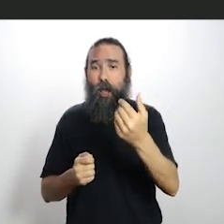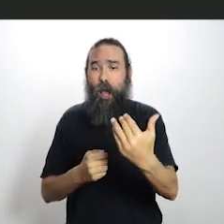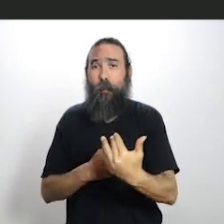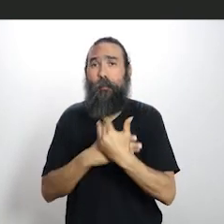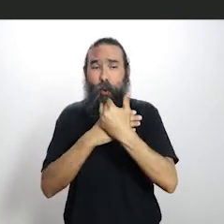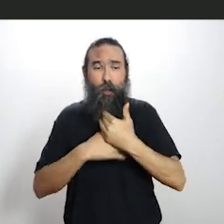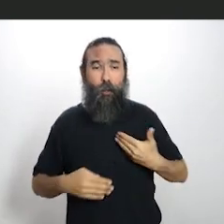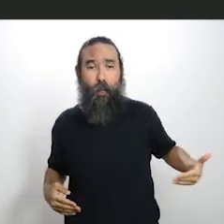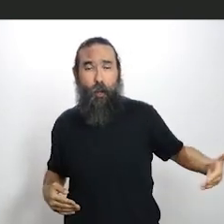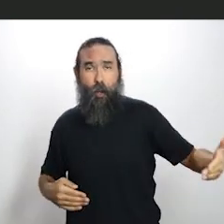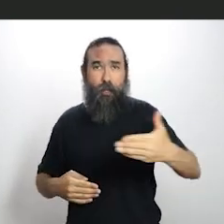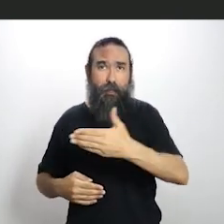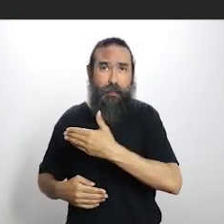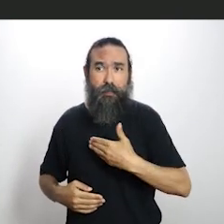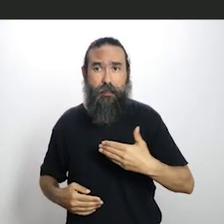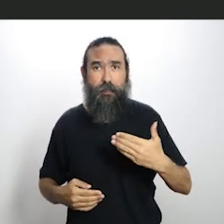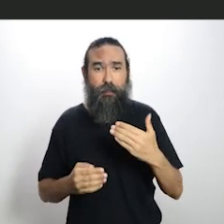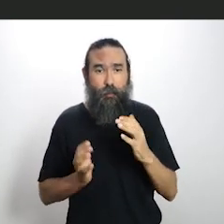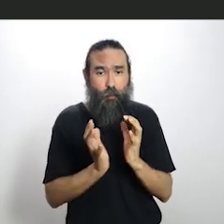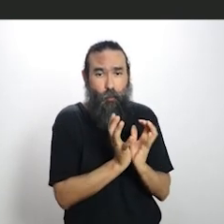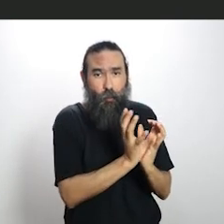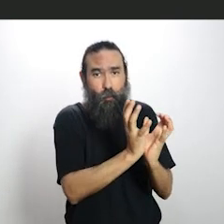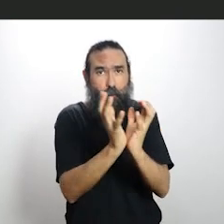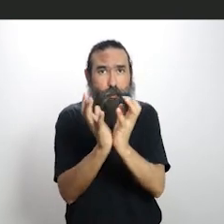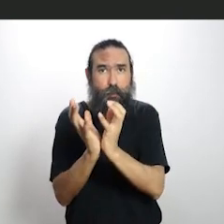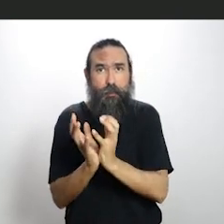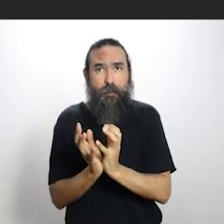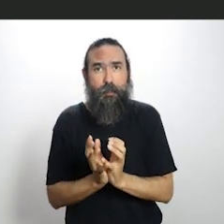todos os dias vivem sabe